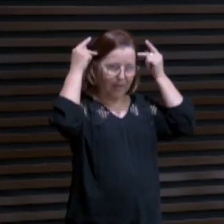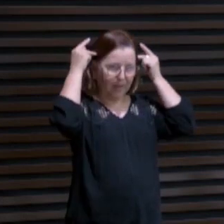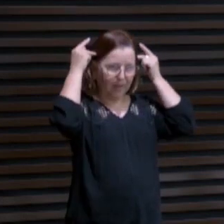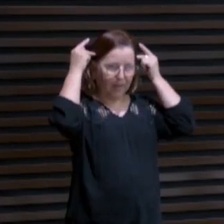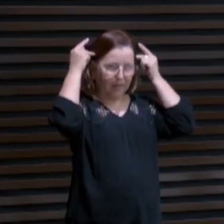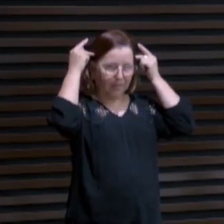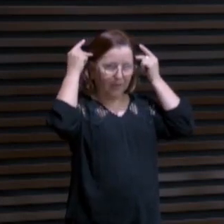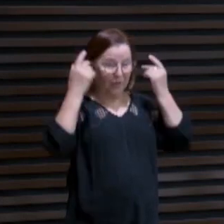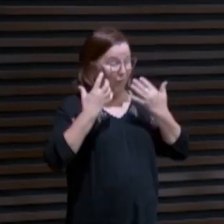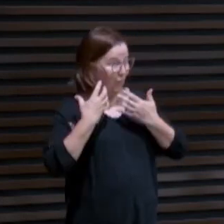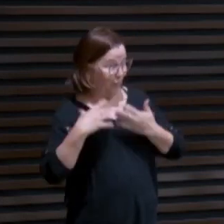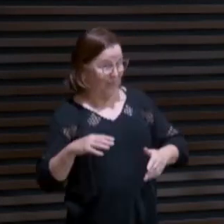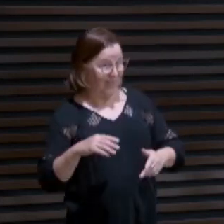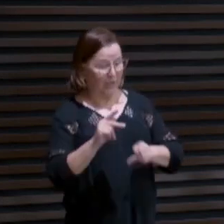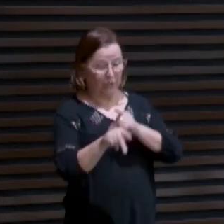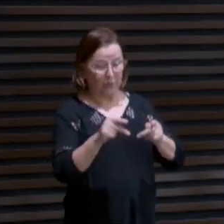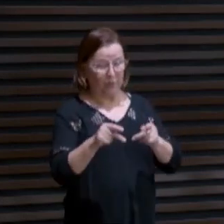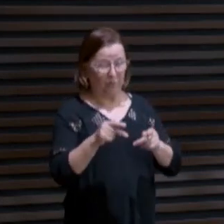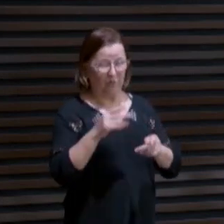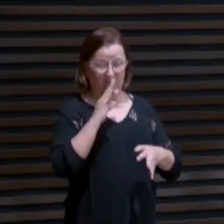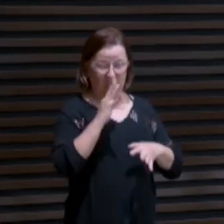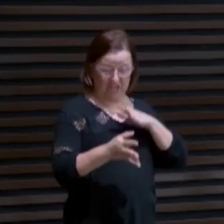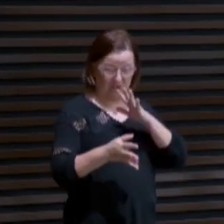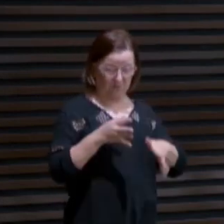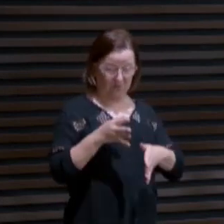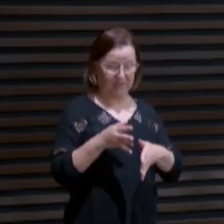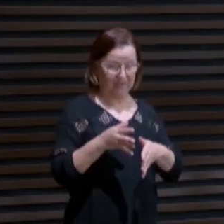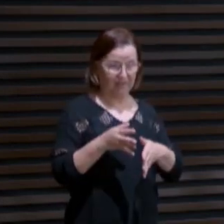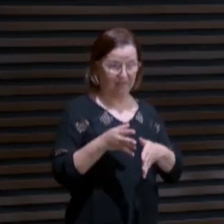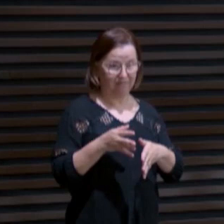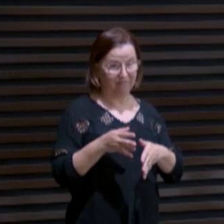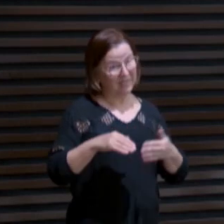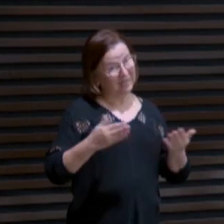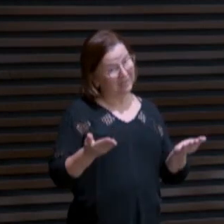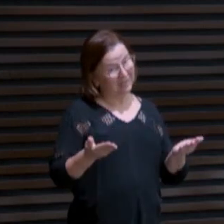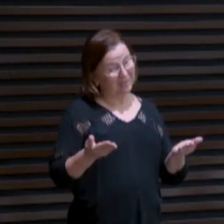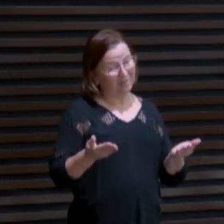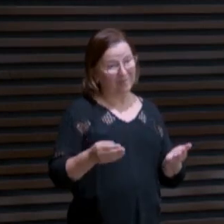a César e submeteu fracamente a turba.